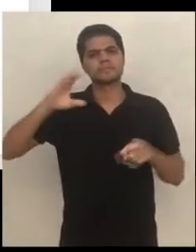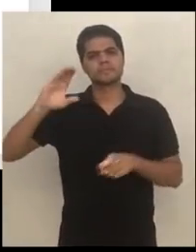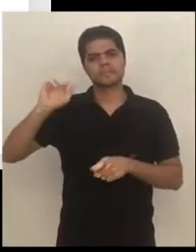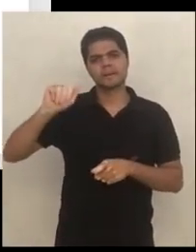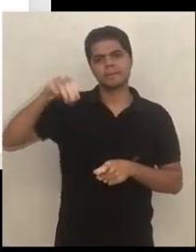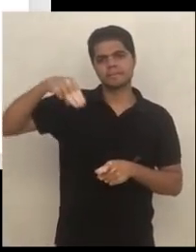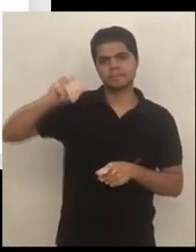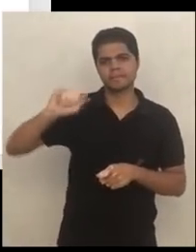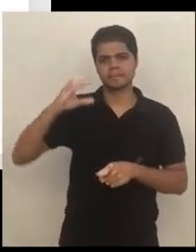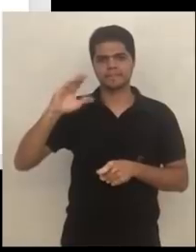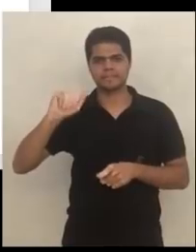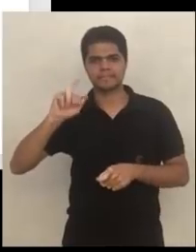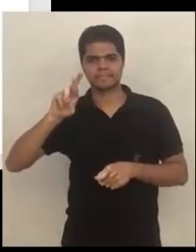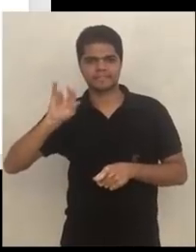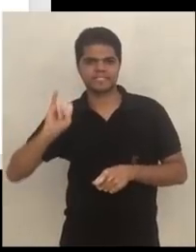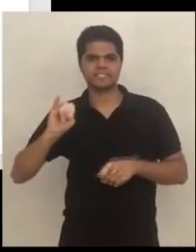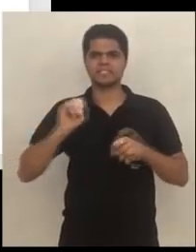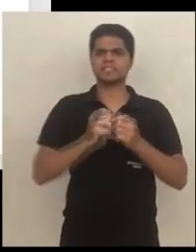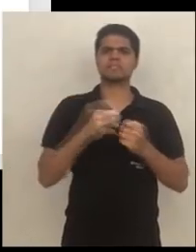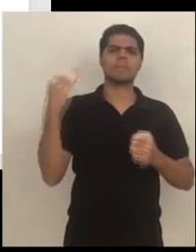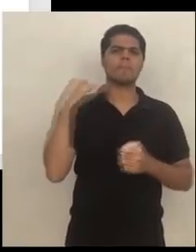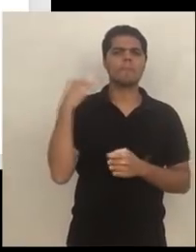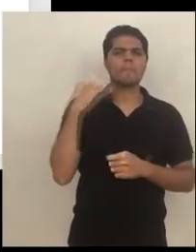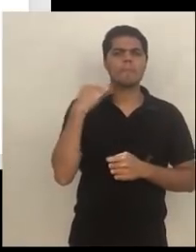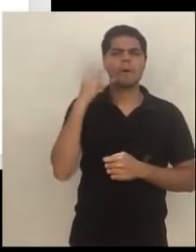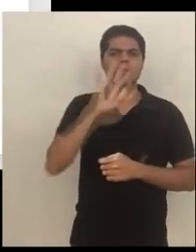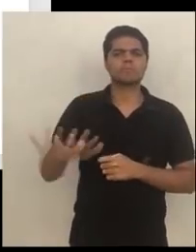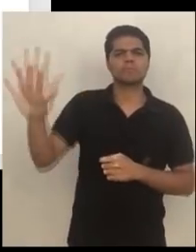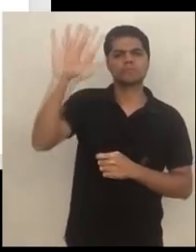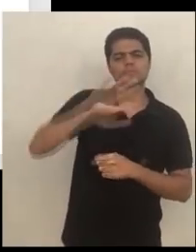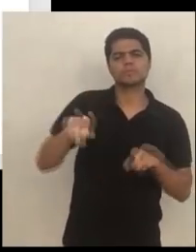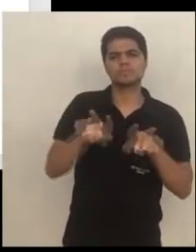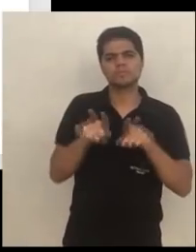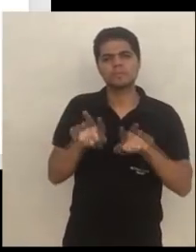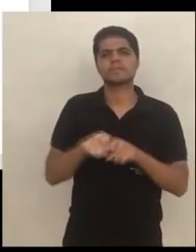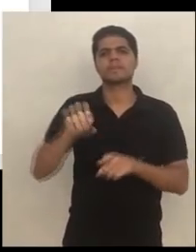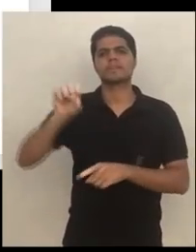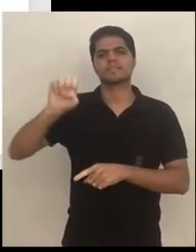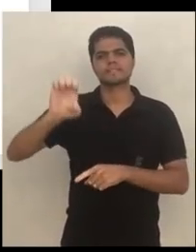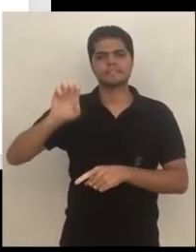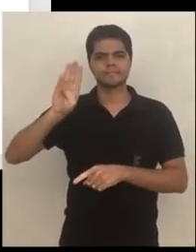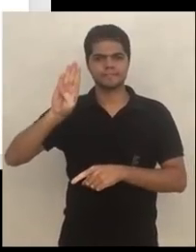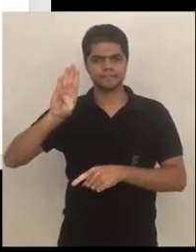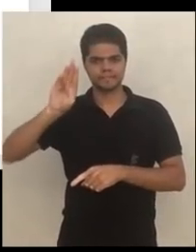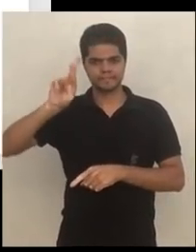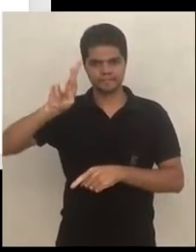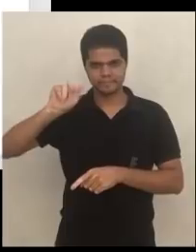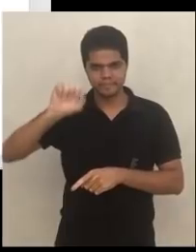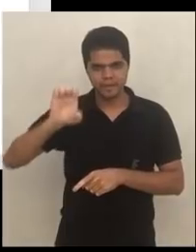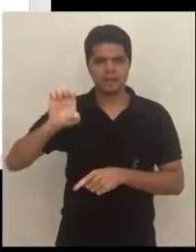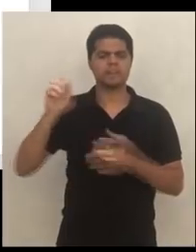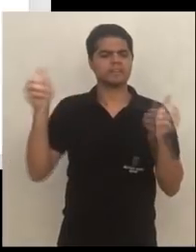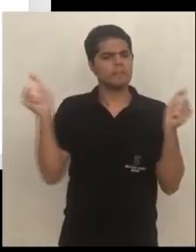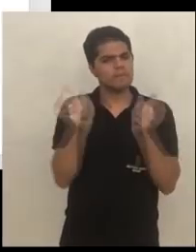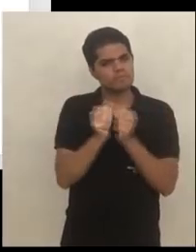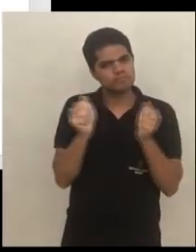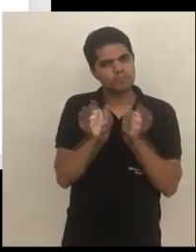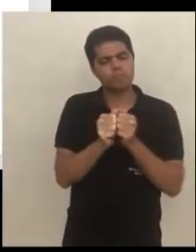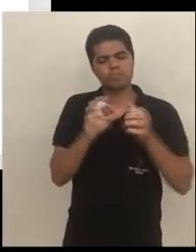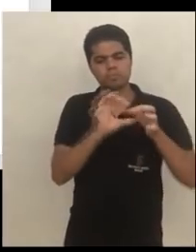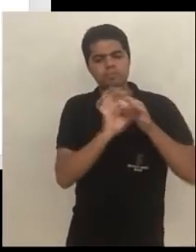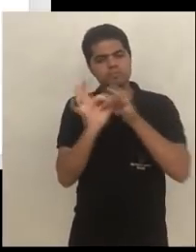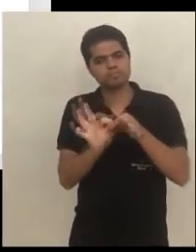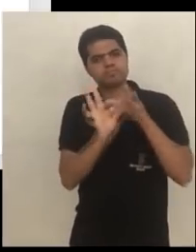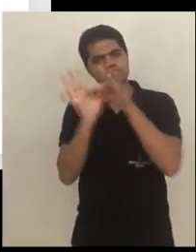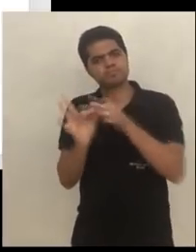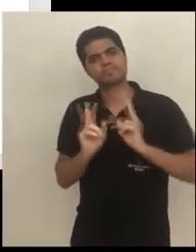João, Banco do Nordeste, Embrapa, CEPLAC, INCRA, MAPA, e a gente também tem o SEBRAE, grande parceiro, atuando aí nos resultados que a gente